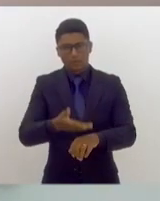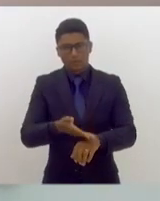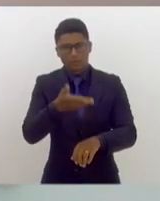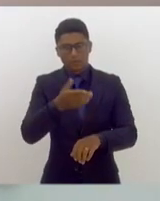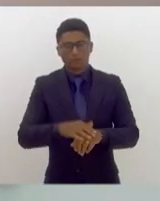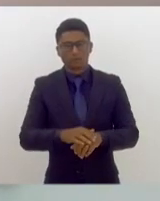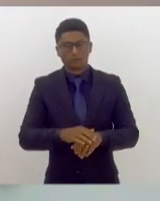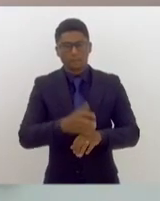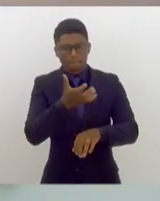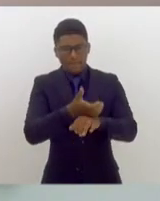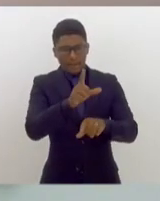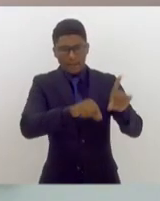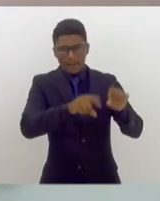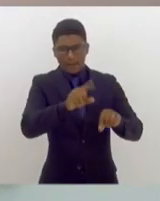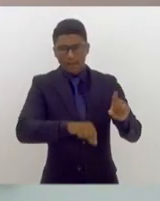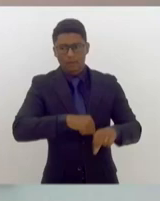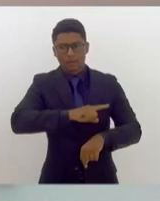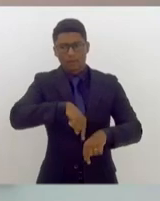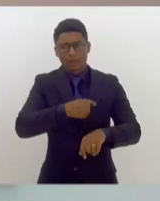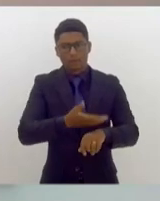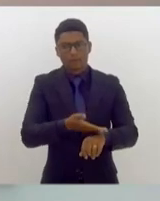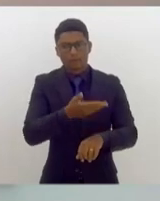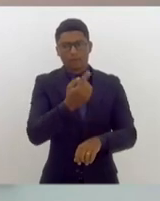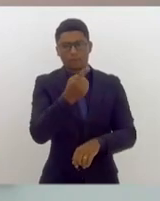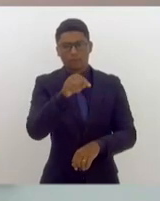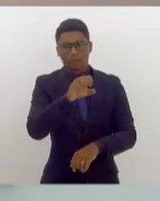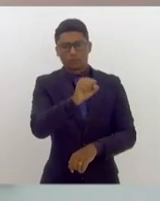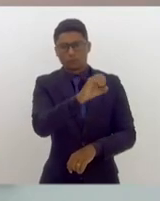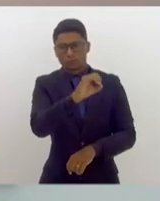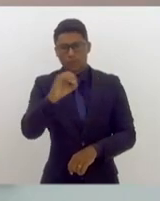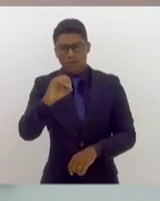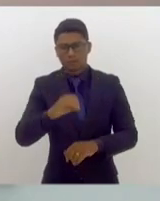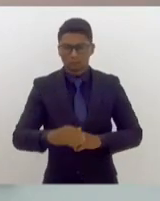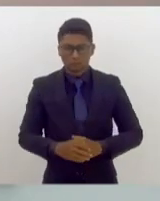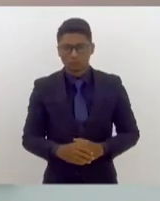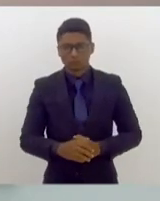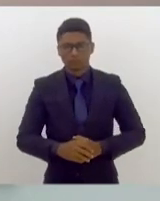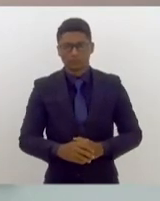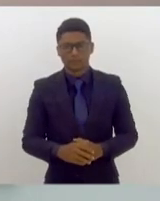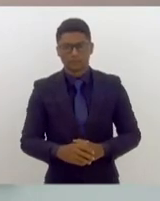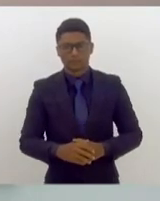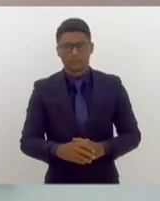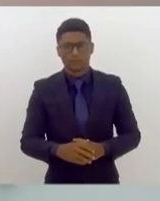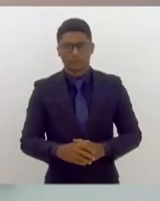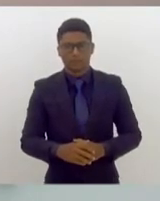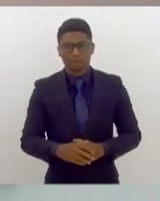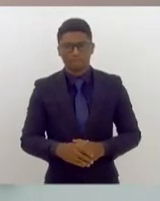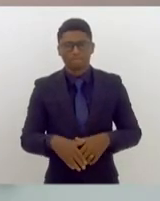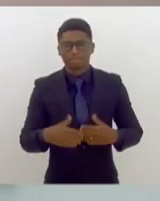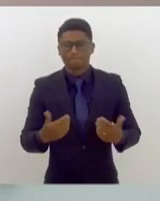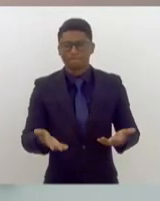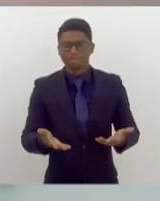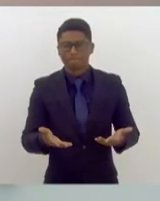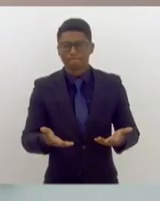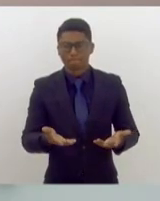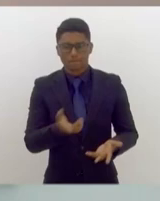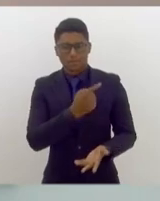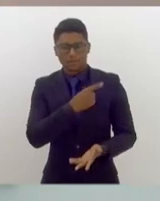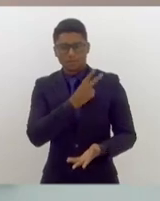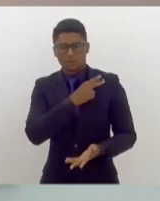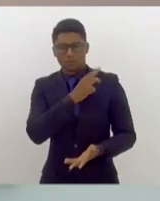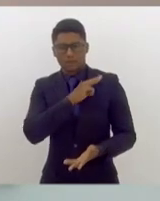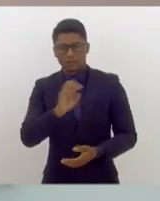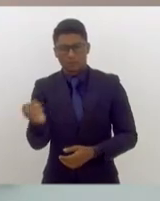eletivas, pelo menos na na descrição desse novo ensino médio,